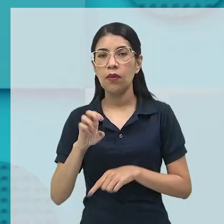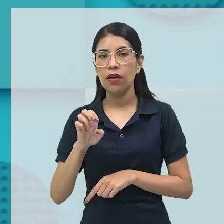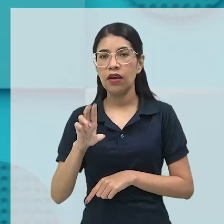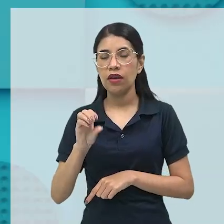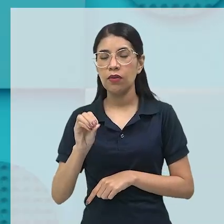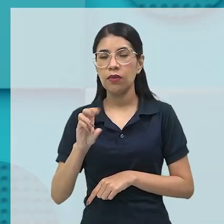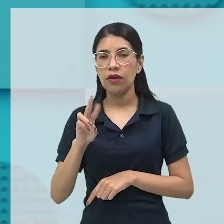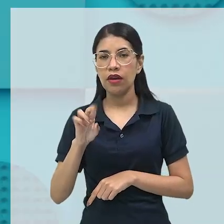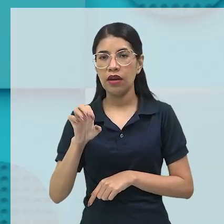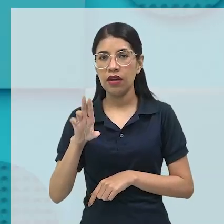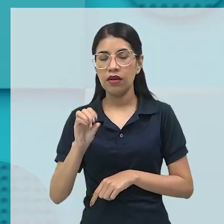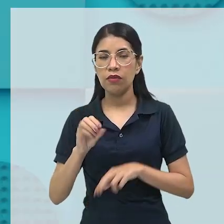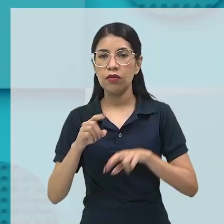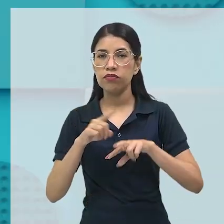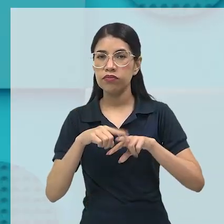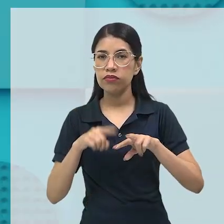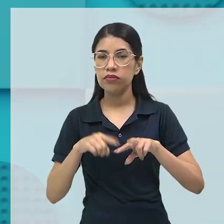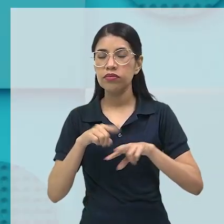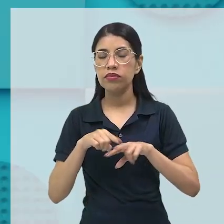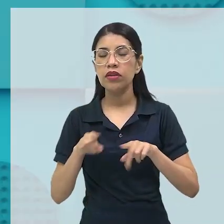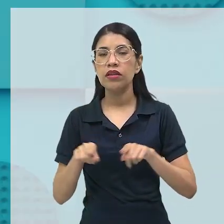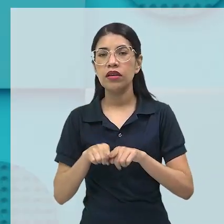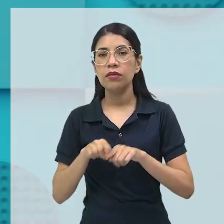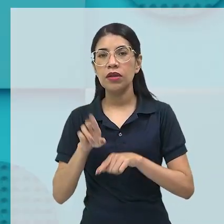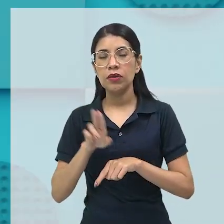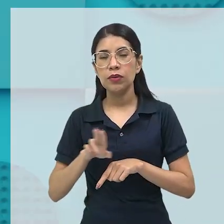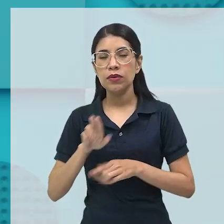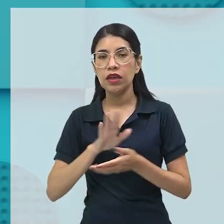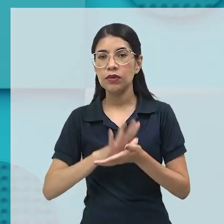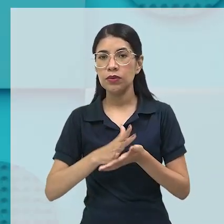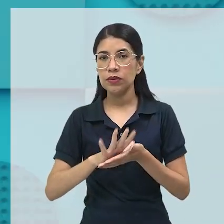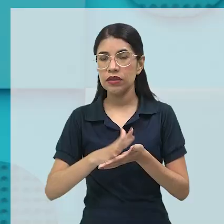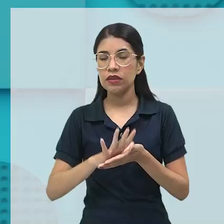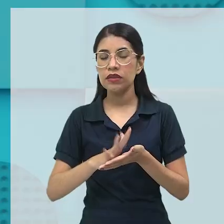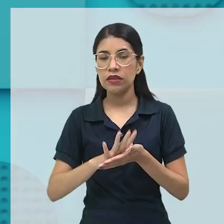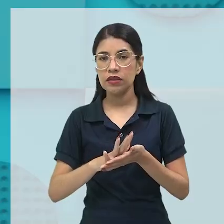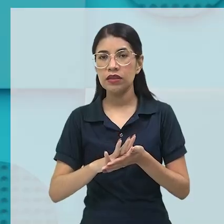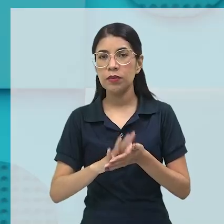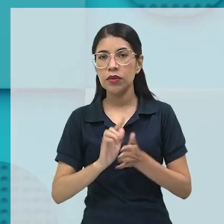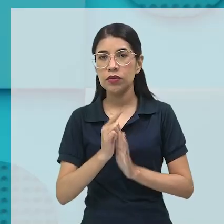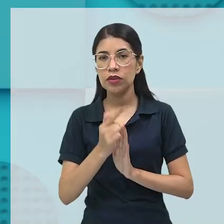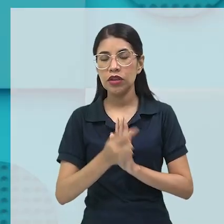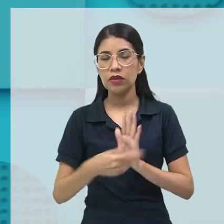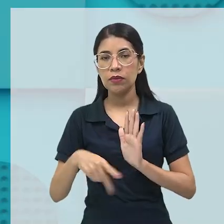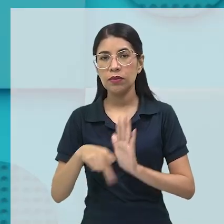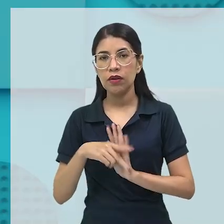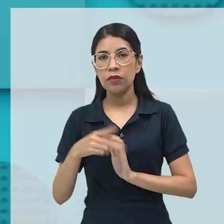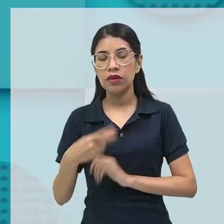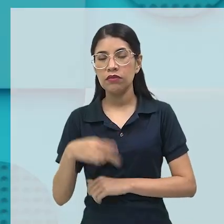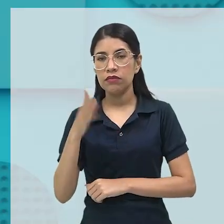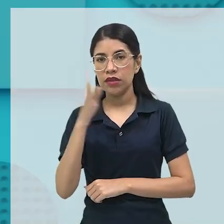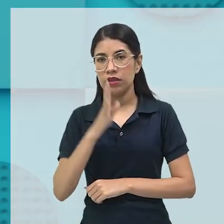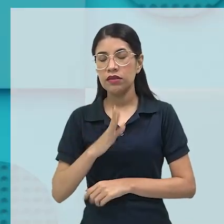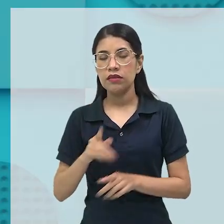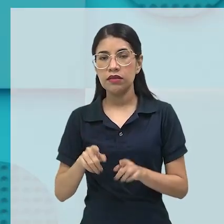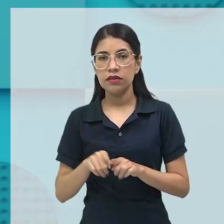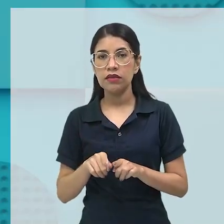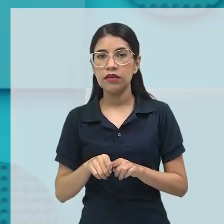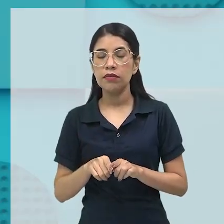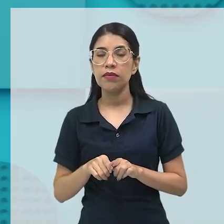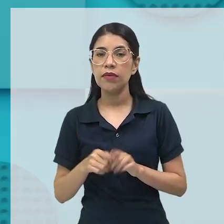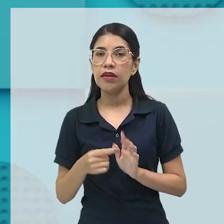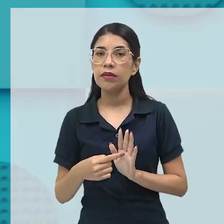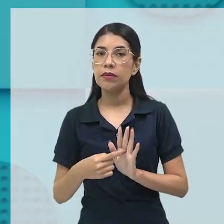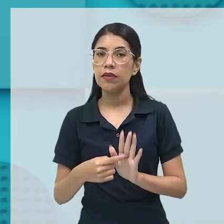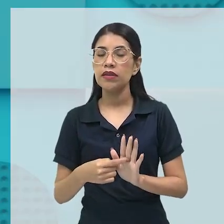reco-reco ele também é utilizado no samba brasileiro, gênero musical tipicamente brasileiro, né?